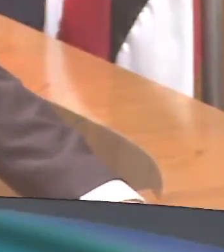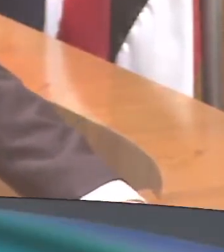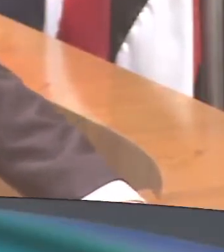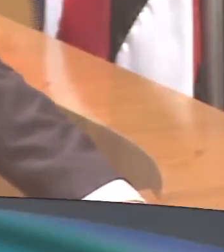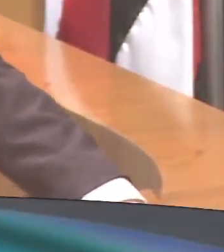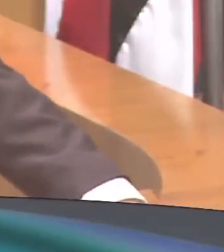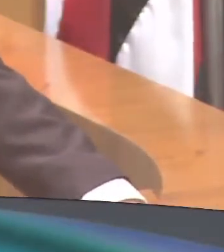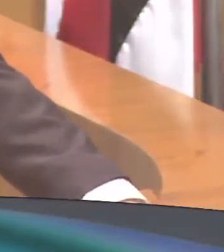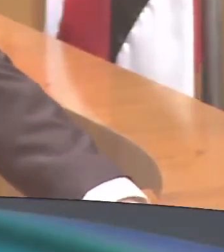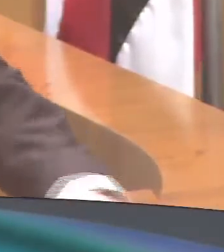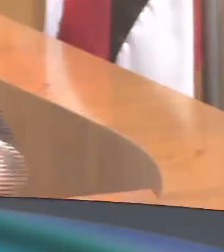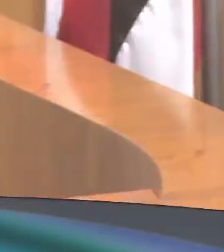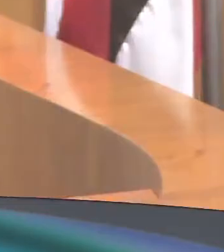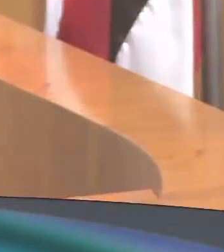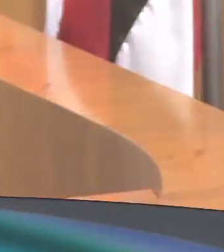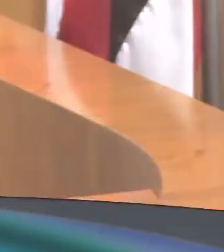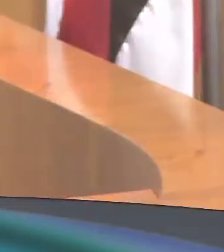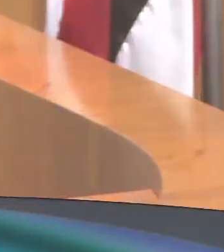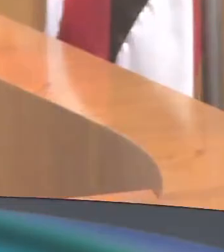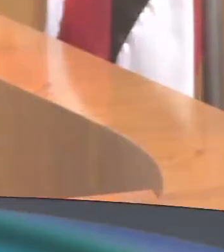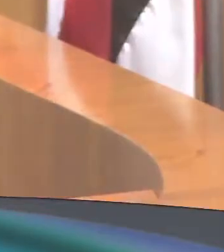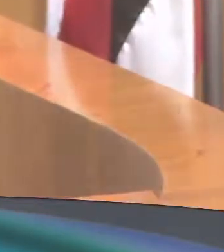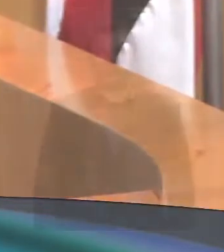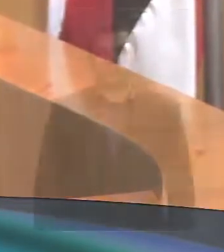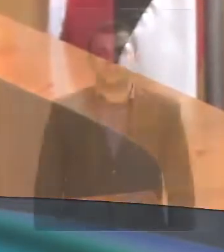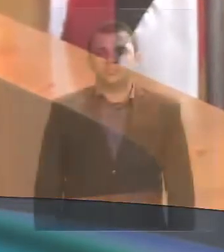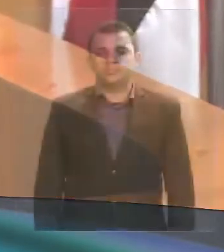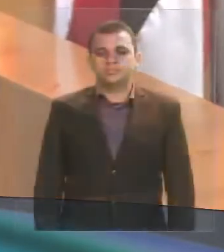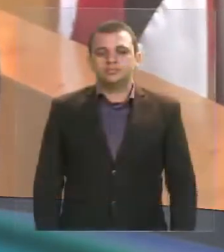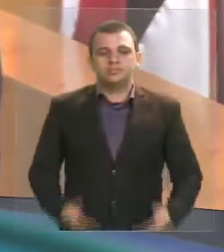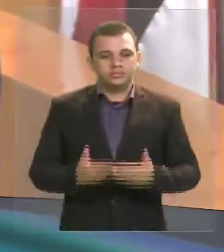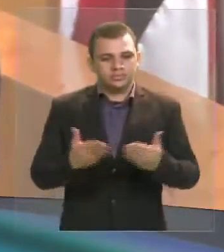e rádio, Assembleia.